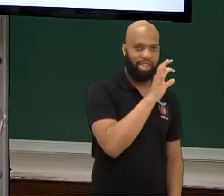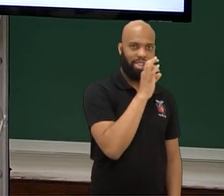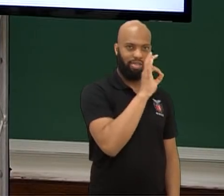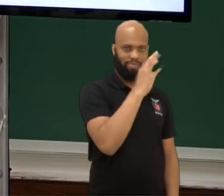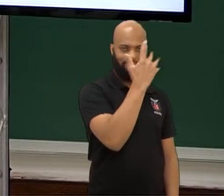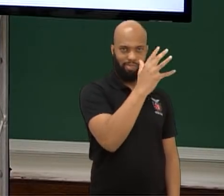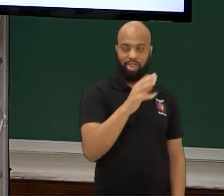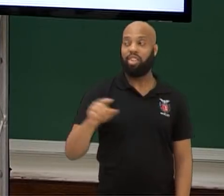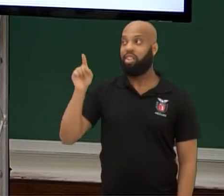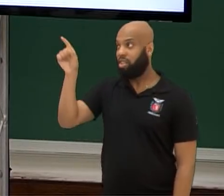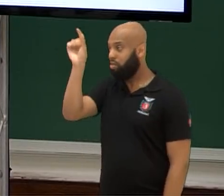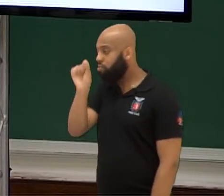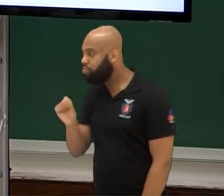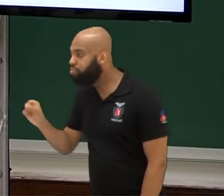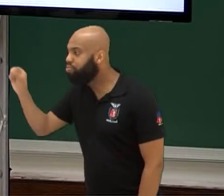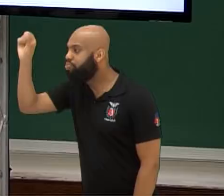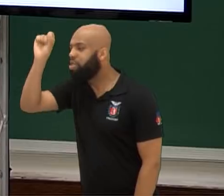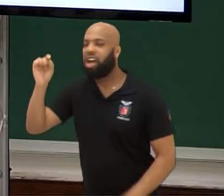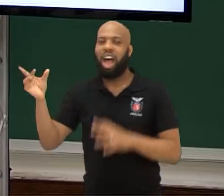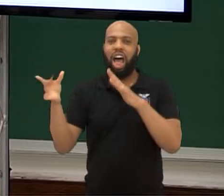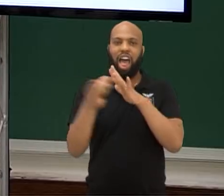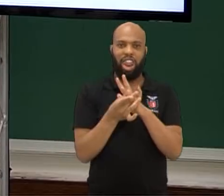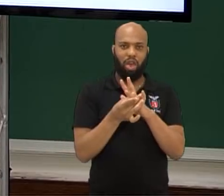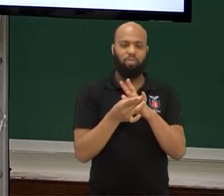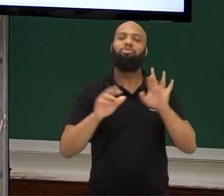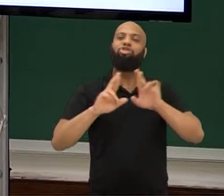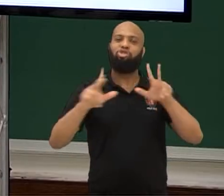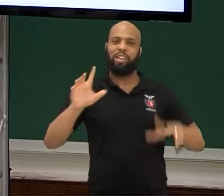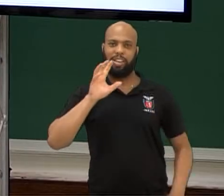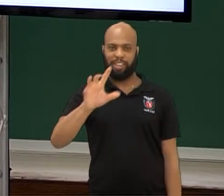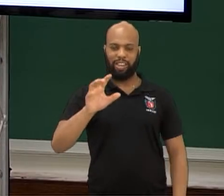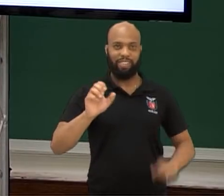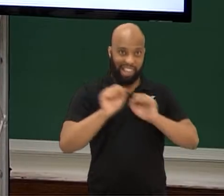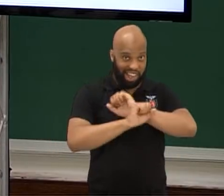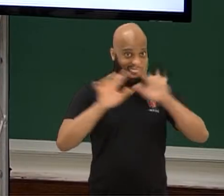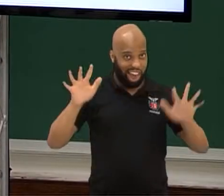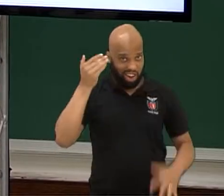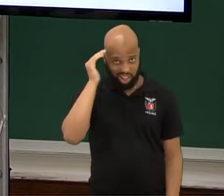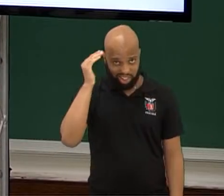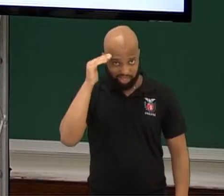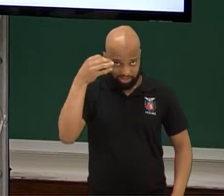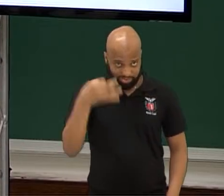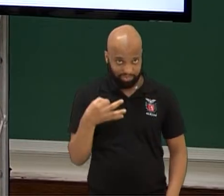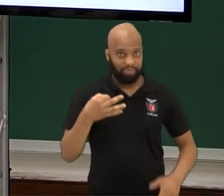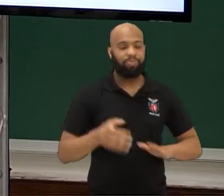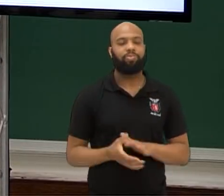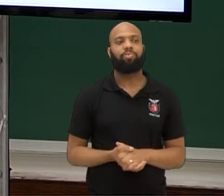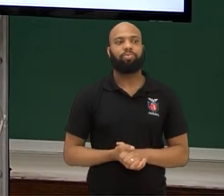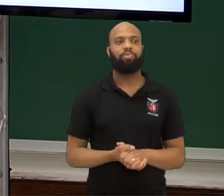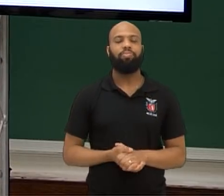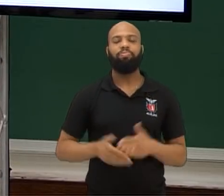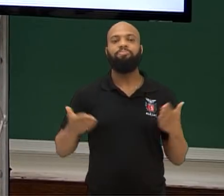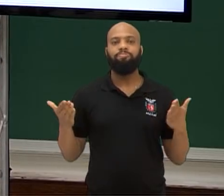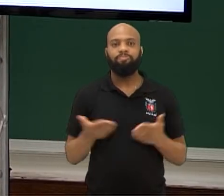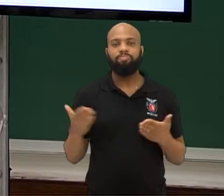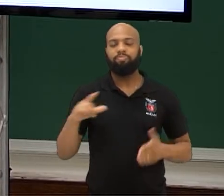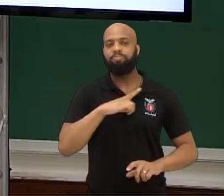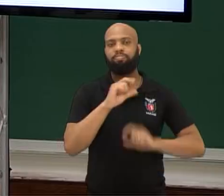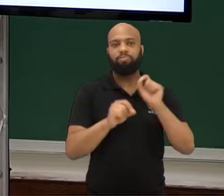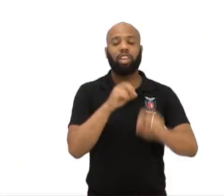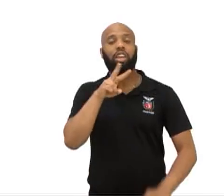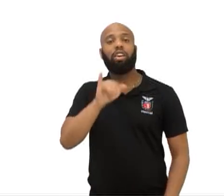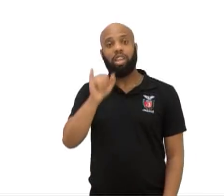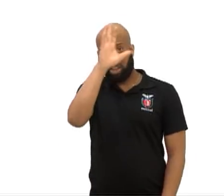um anel, né? Então, acho que fica mais claro para vocês entenderem. Agora nós vamos